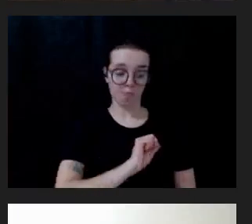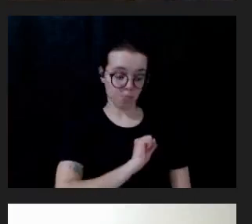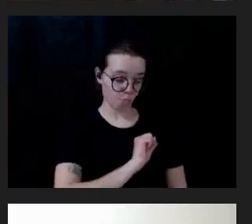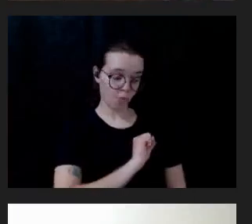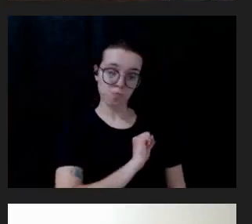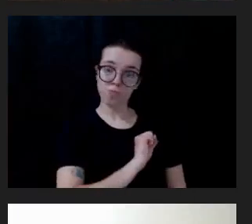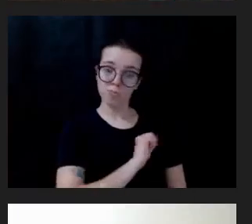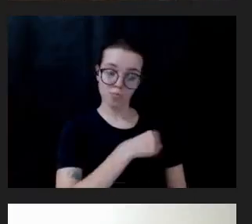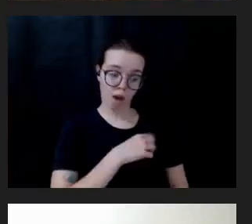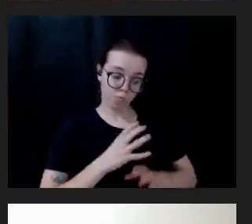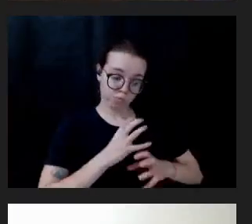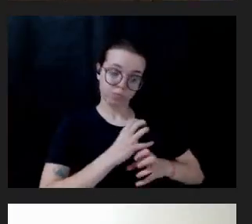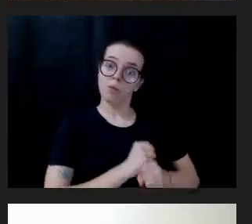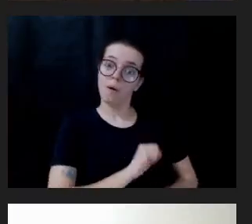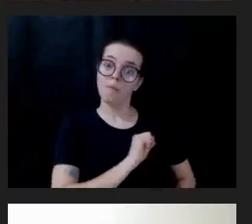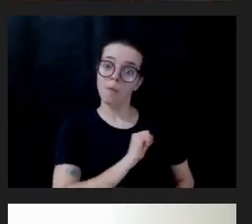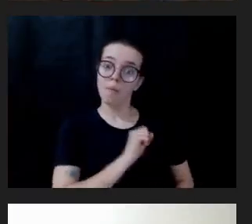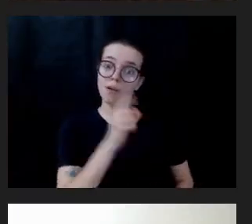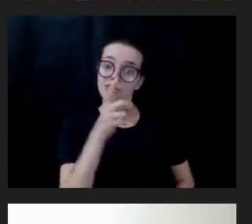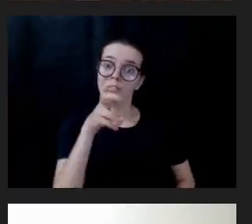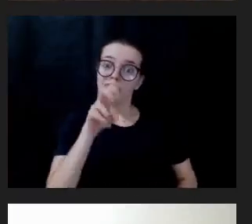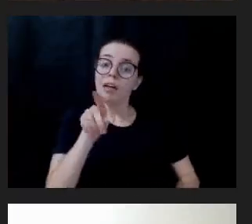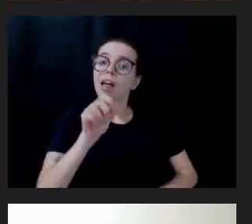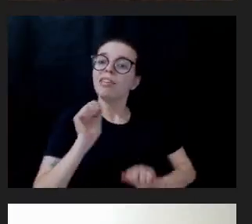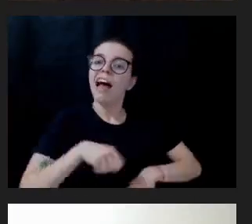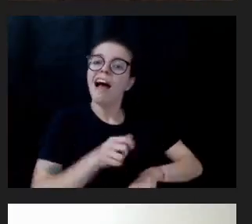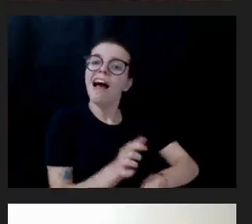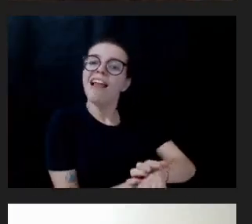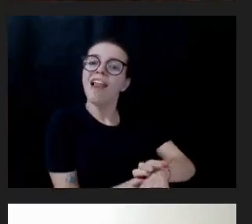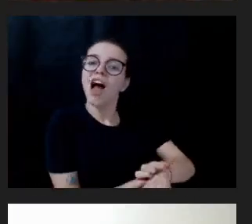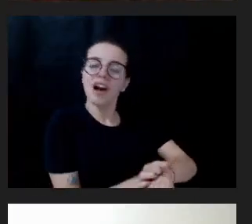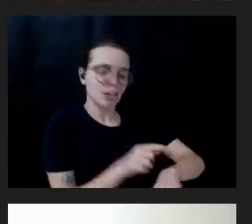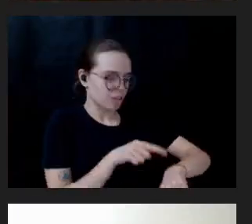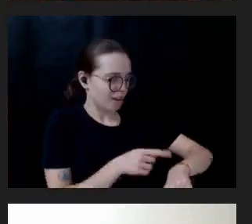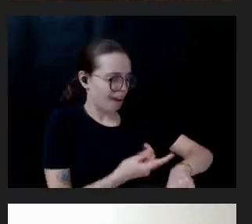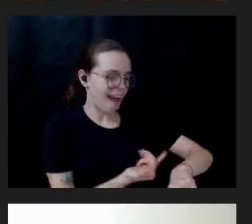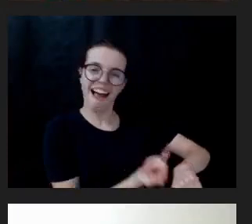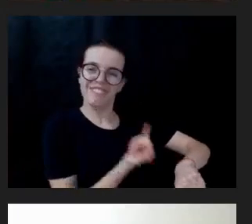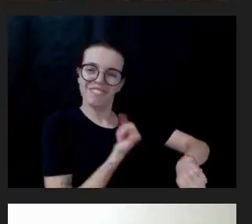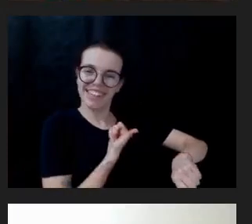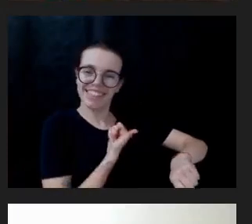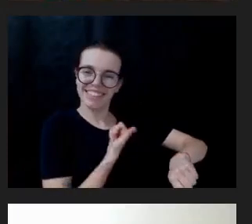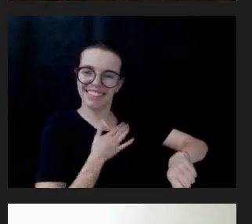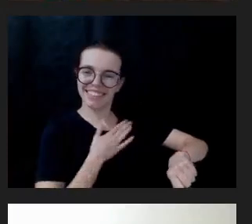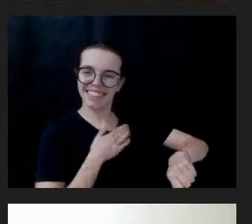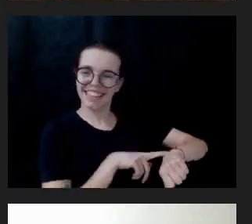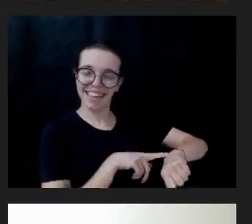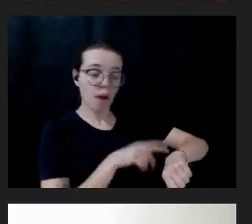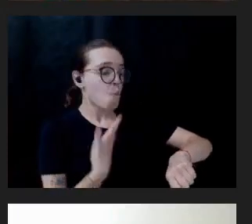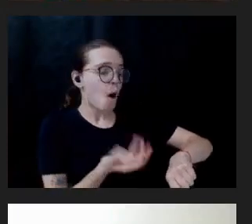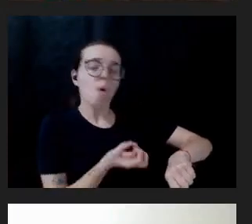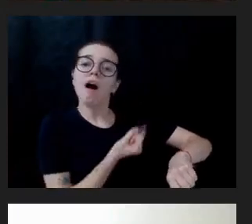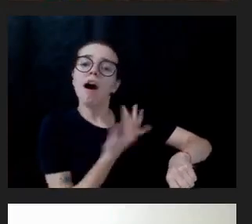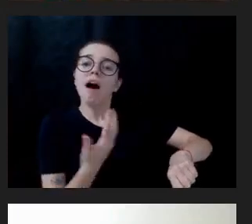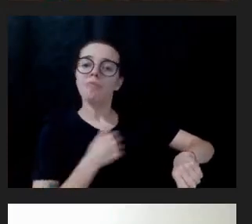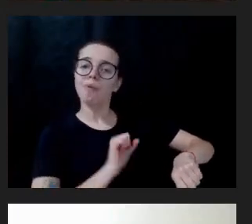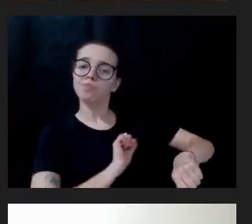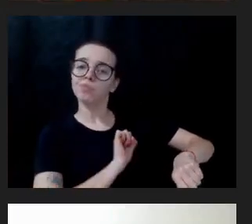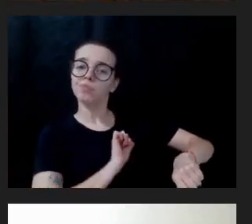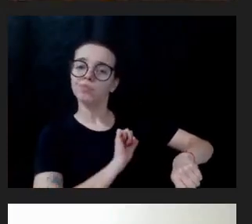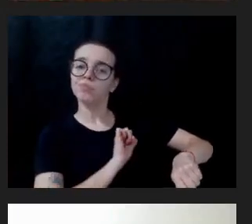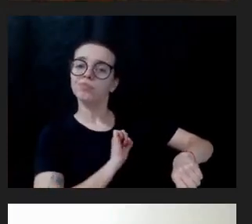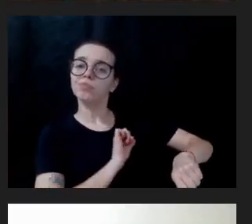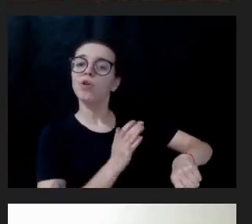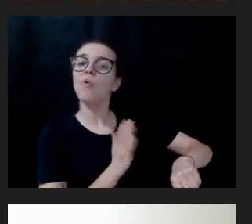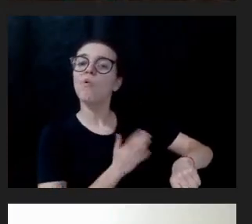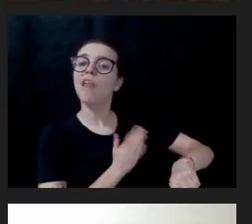com um relógio que marca a frequência, hoje tem várias maneiras de você medir o batimento cardíaco, tem